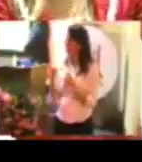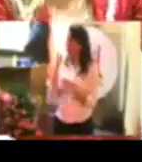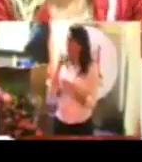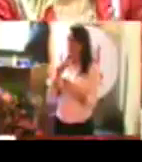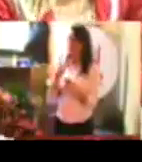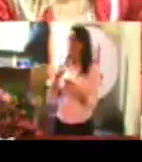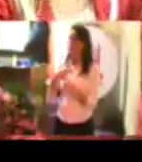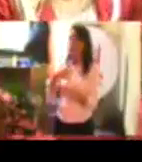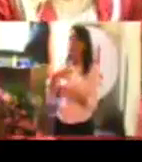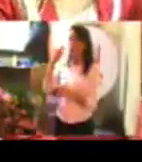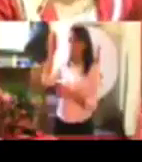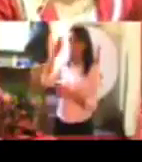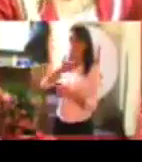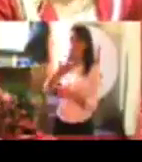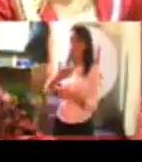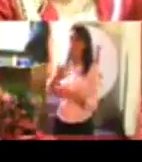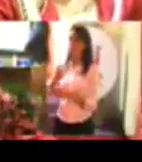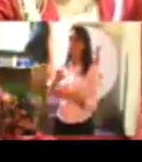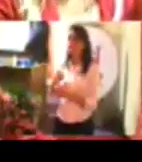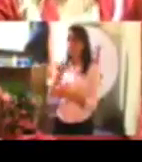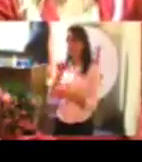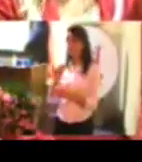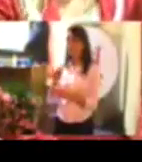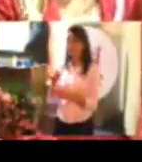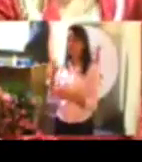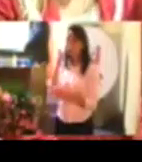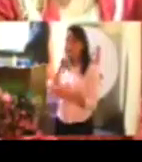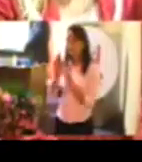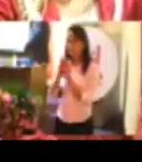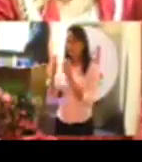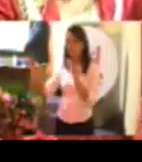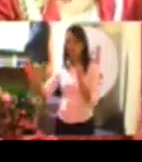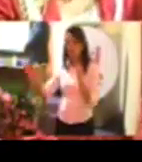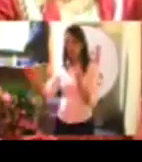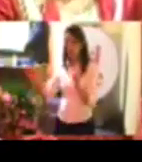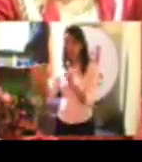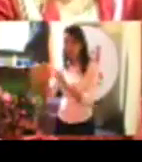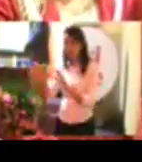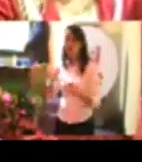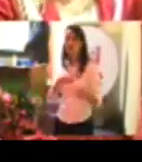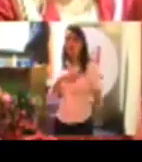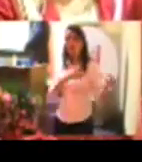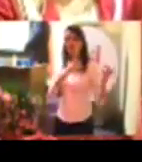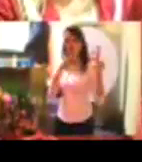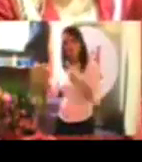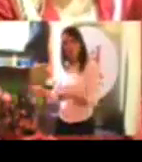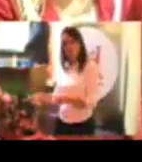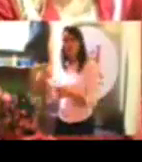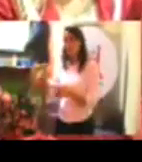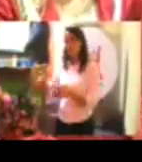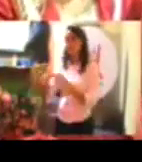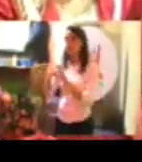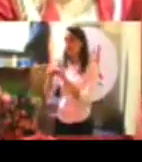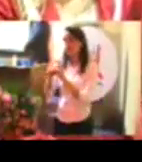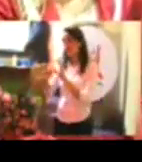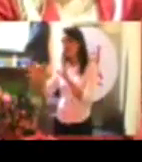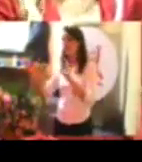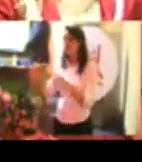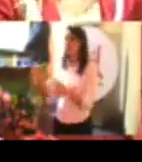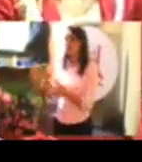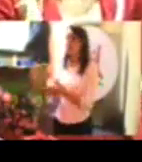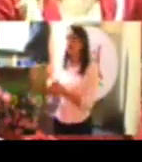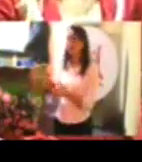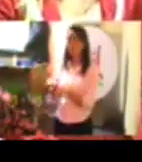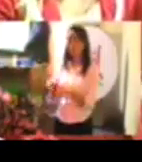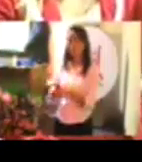Eu me comprometo com a senhora, e tão logo essa biblioteca seja criada, a fazer chegar aqui à Câmara Municipal o acervo